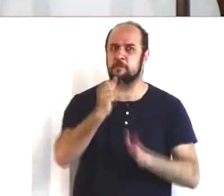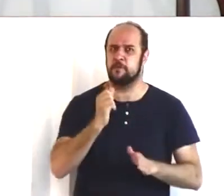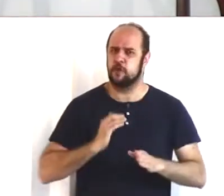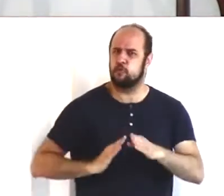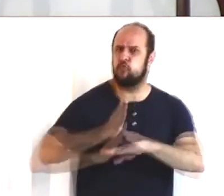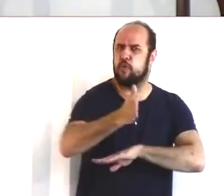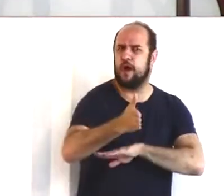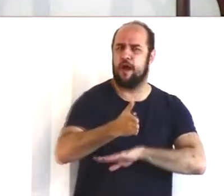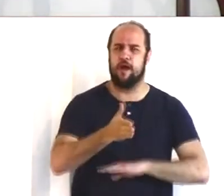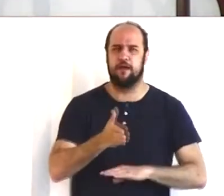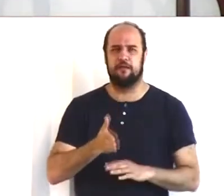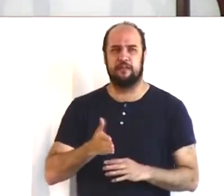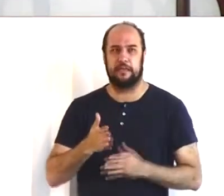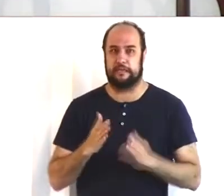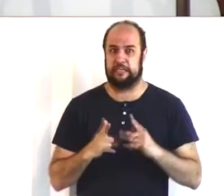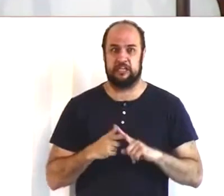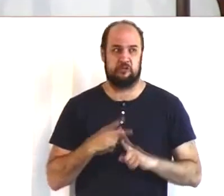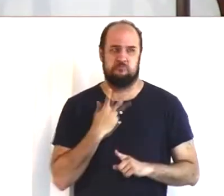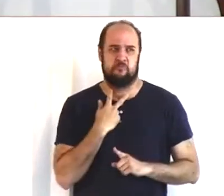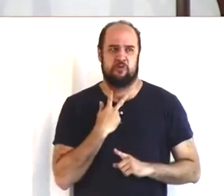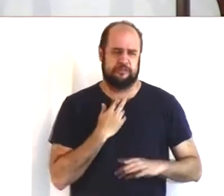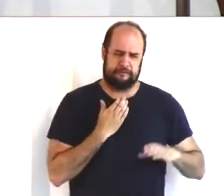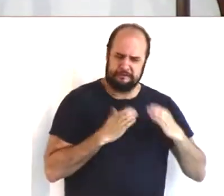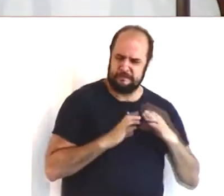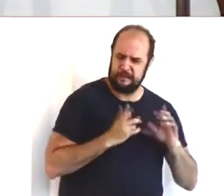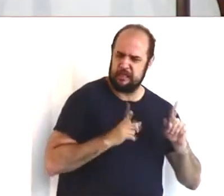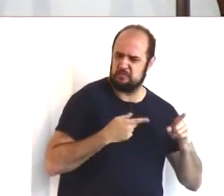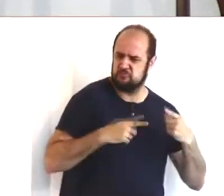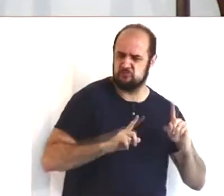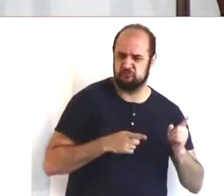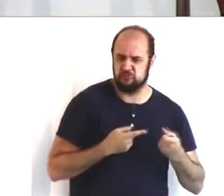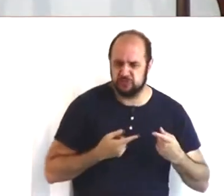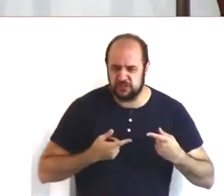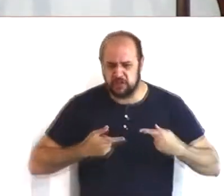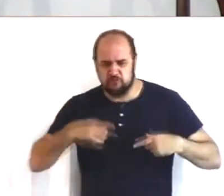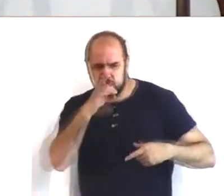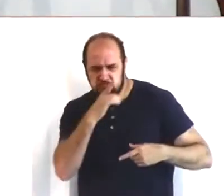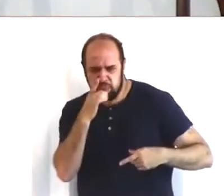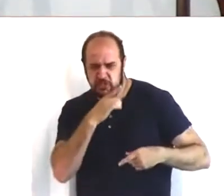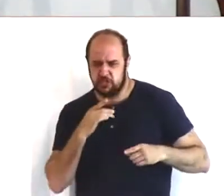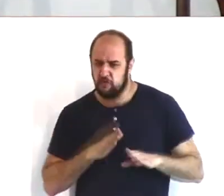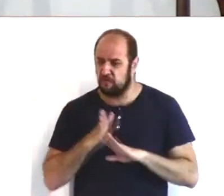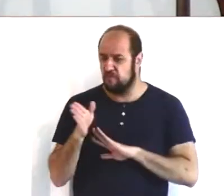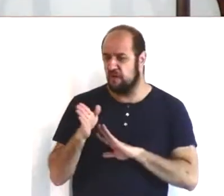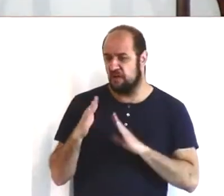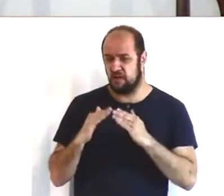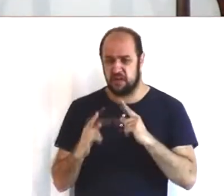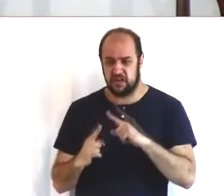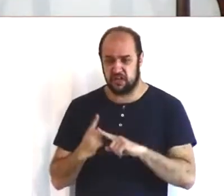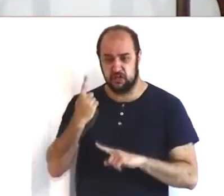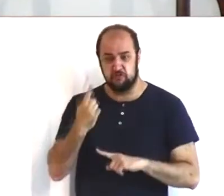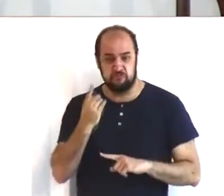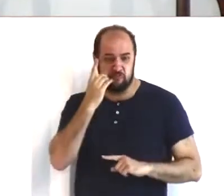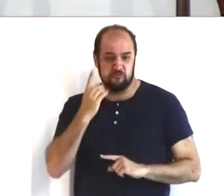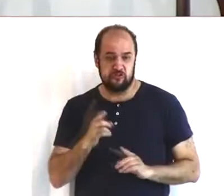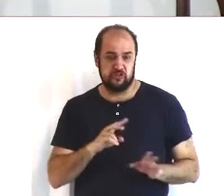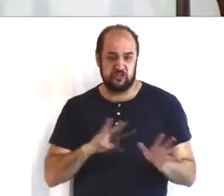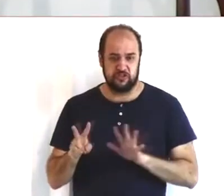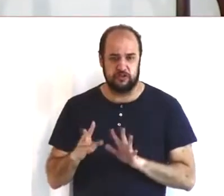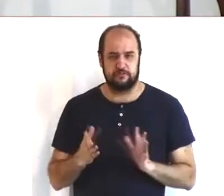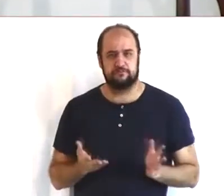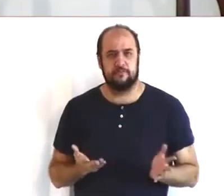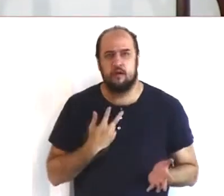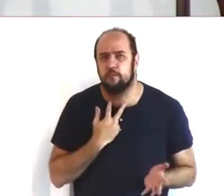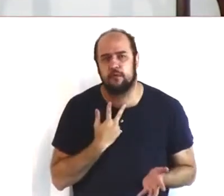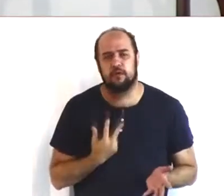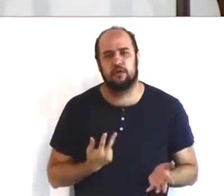se resumir a cantar 2 ou 3 canções, a irem num domingo para a igreja ou num dia de semana. As igrejas vão